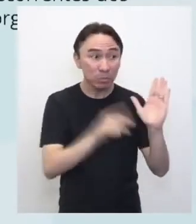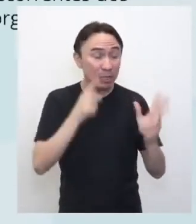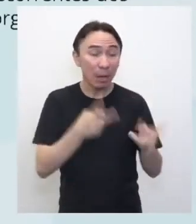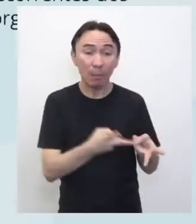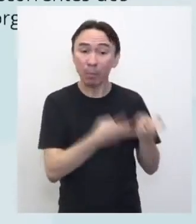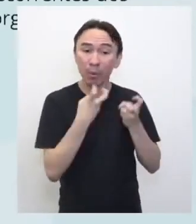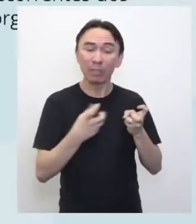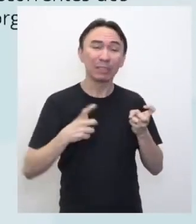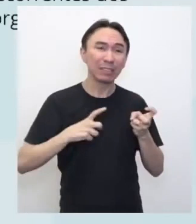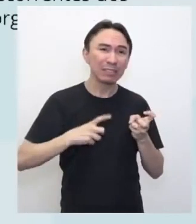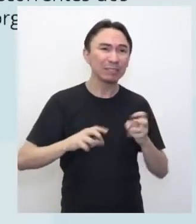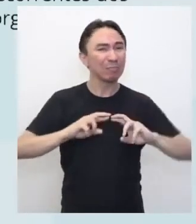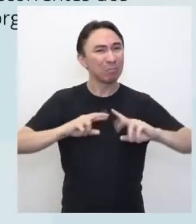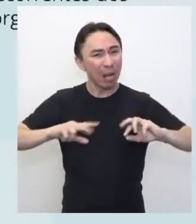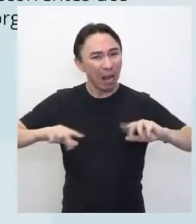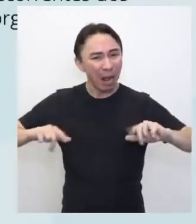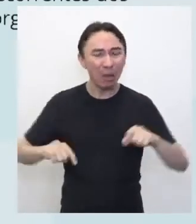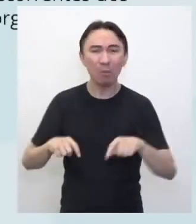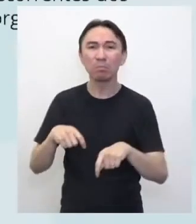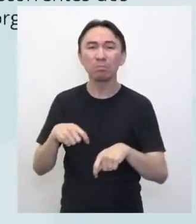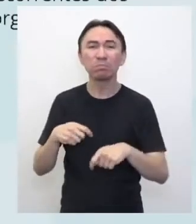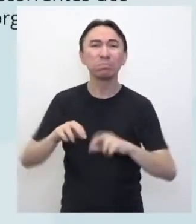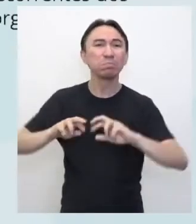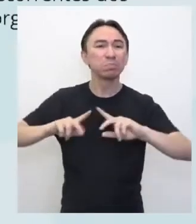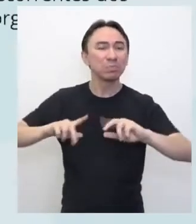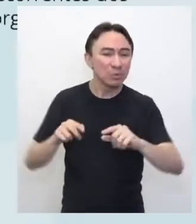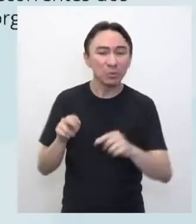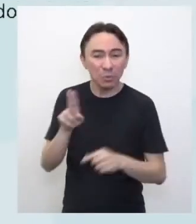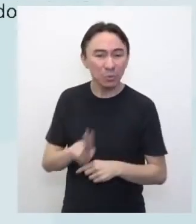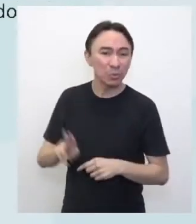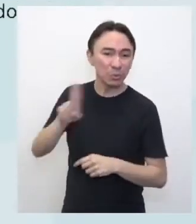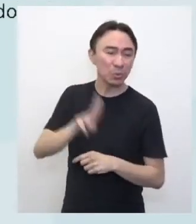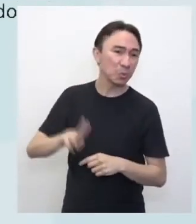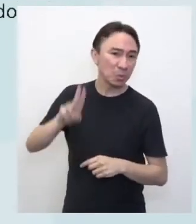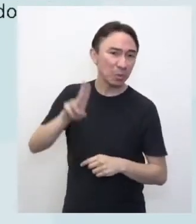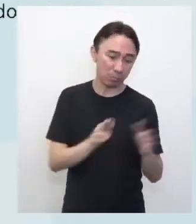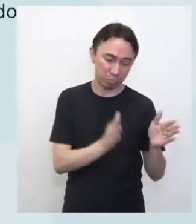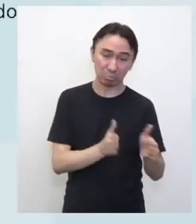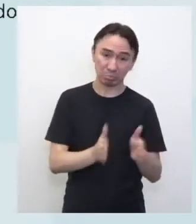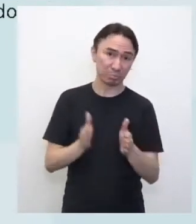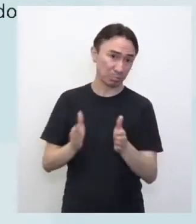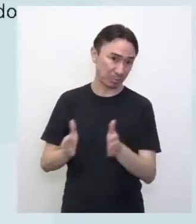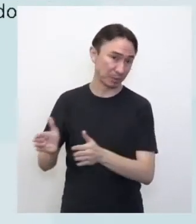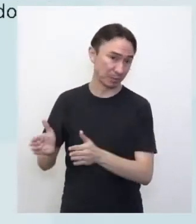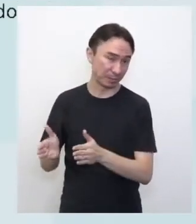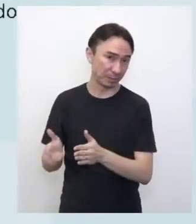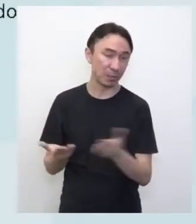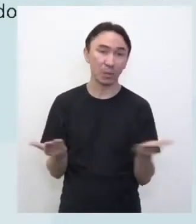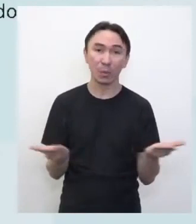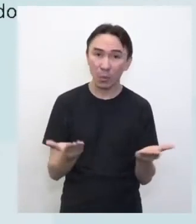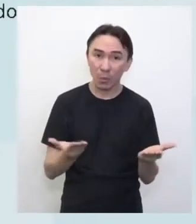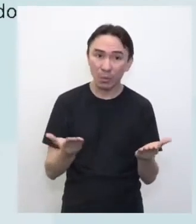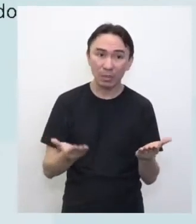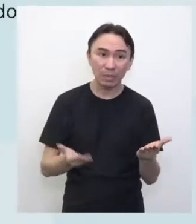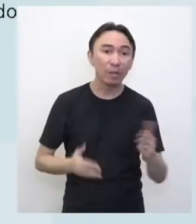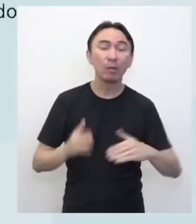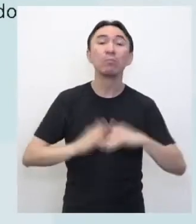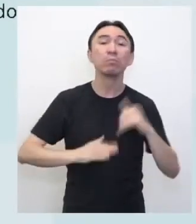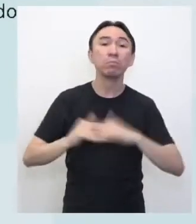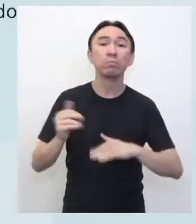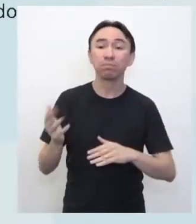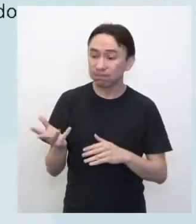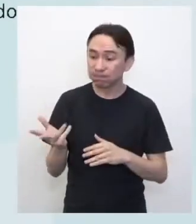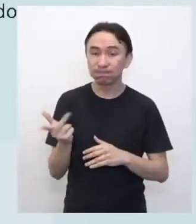linguísticos e semióticos que sustentam a sua organização. E, professora Tayana, qual é a habilidade? Então vamos à habilidade essencial aí do caderno do